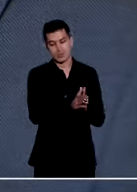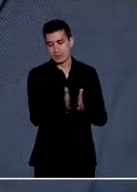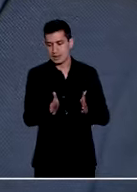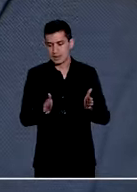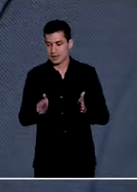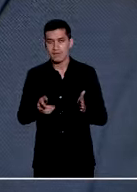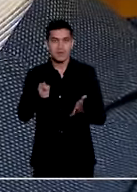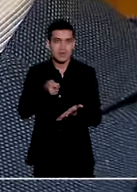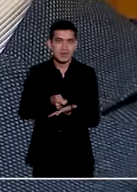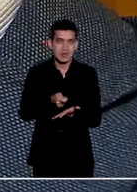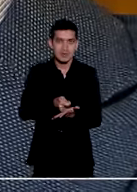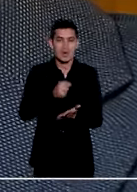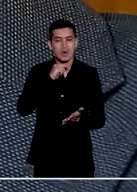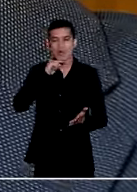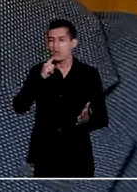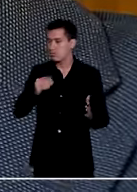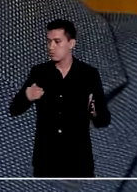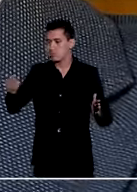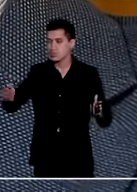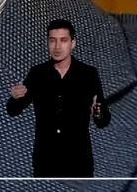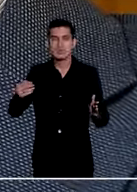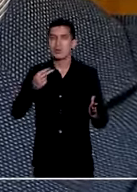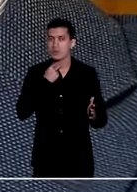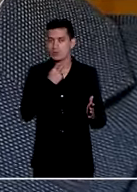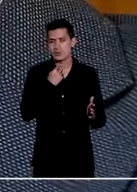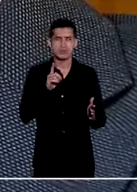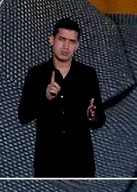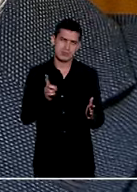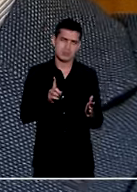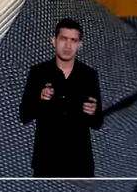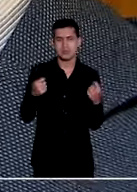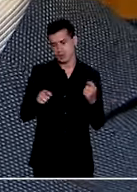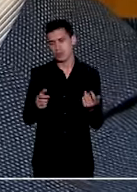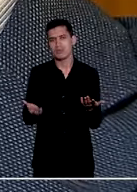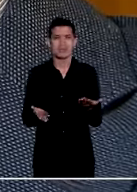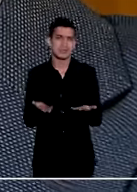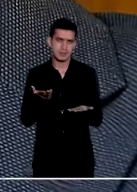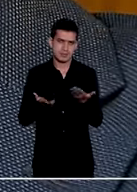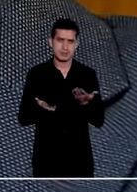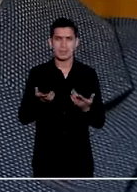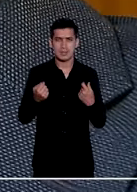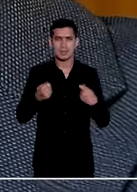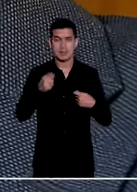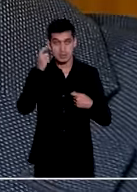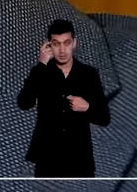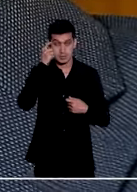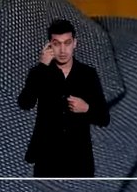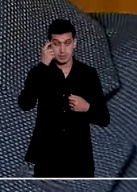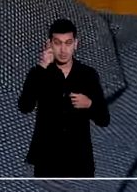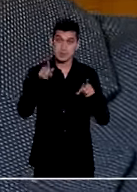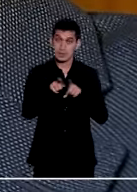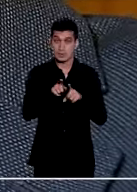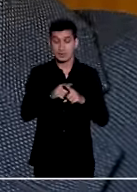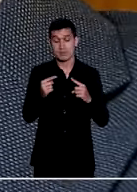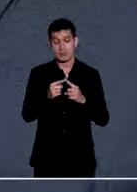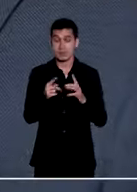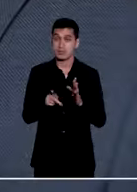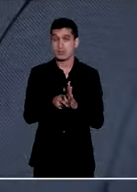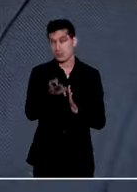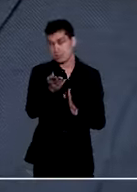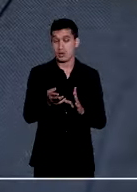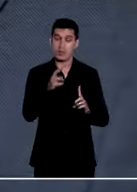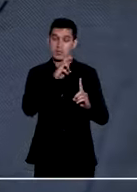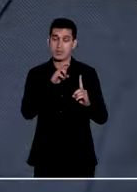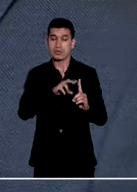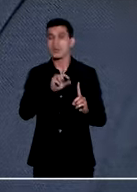improrrogável devendo ser conduzido com razoabilidade e de acordo com as circunstâncias do caso investigado